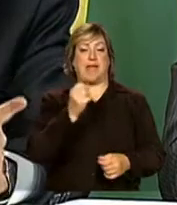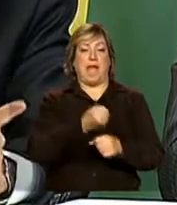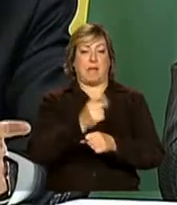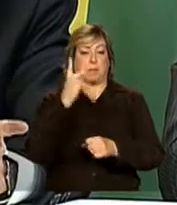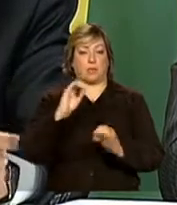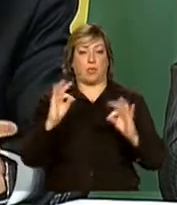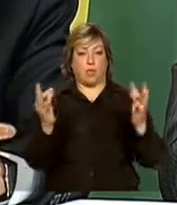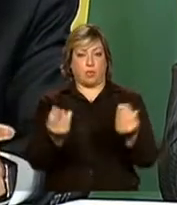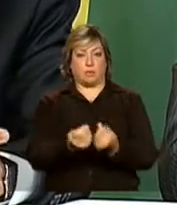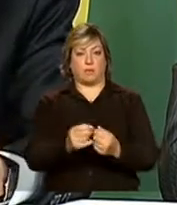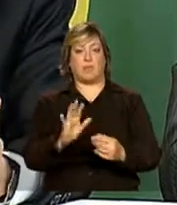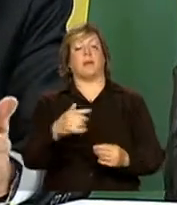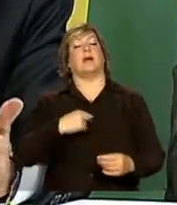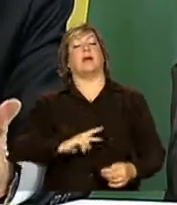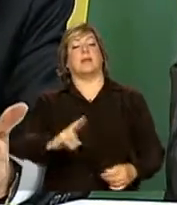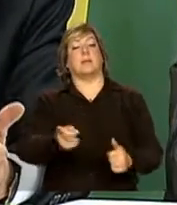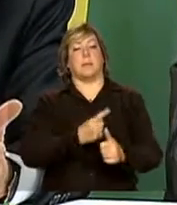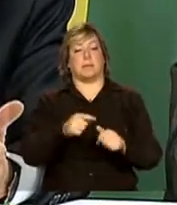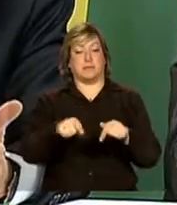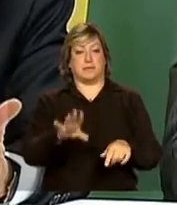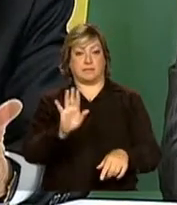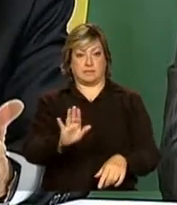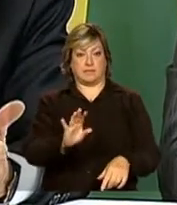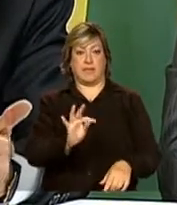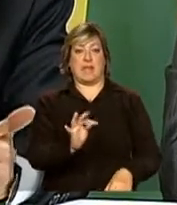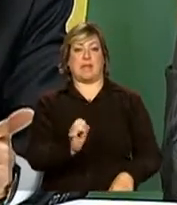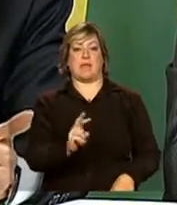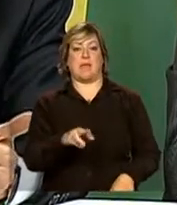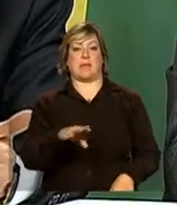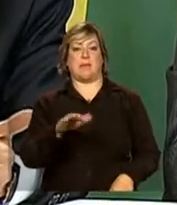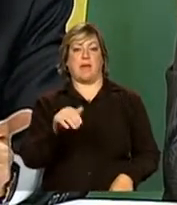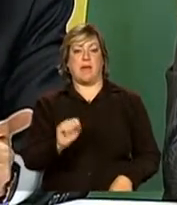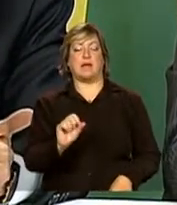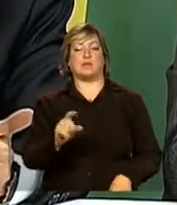eu explicar logo essa parte. É que há térmicas